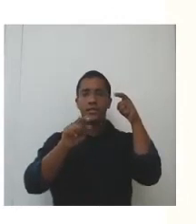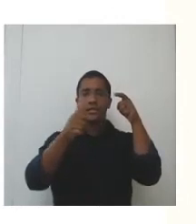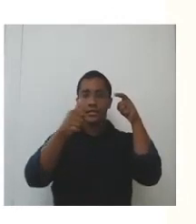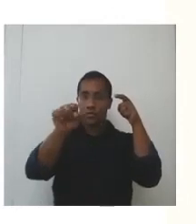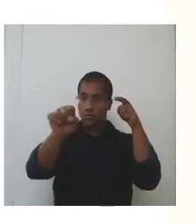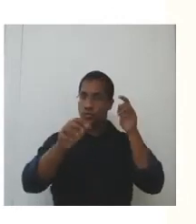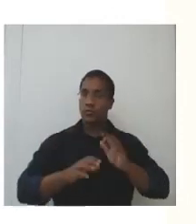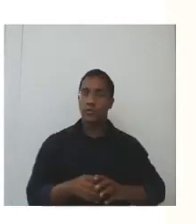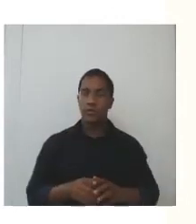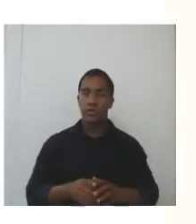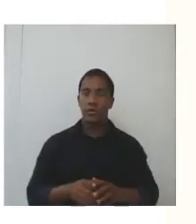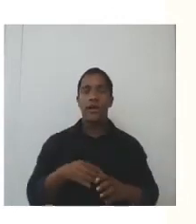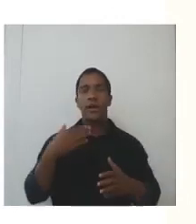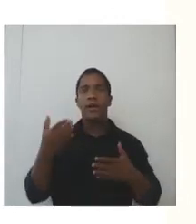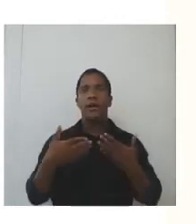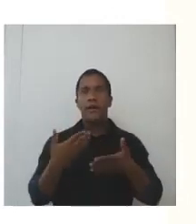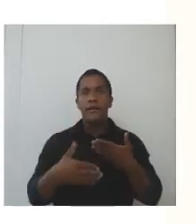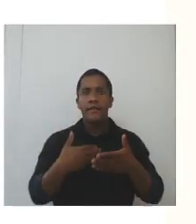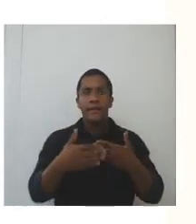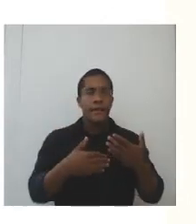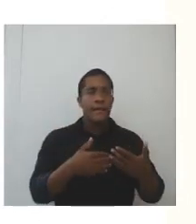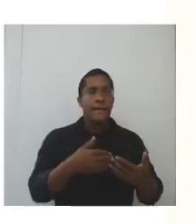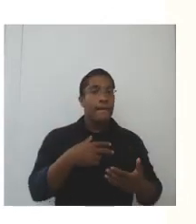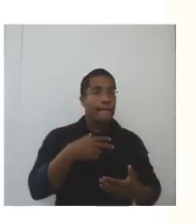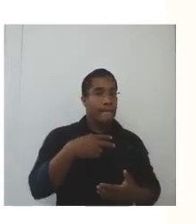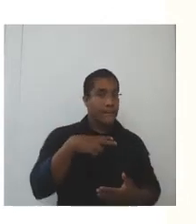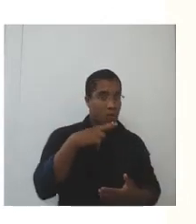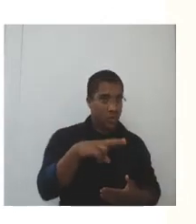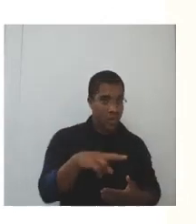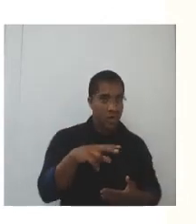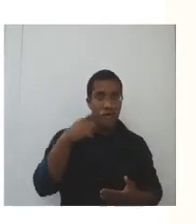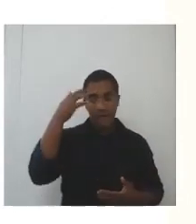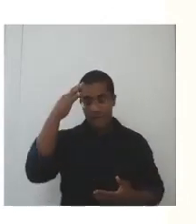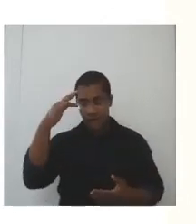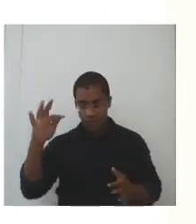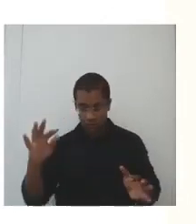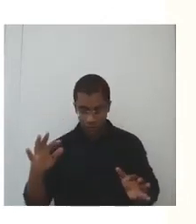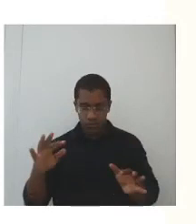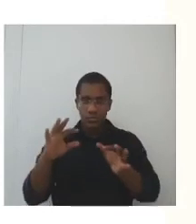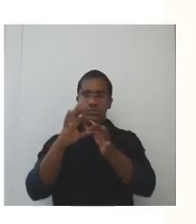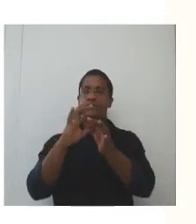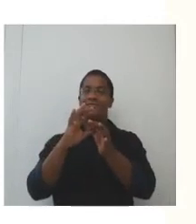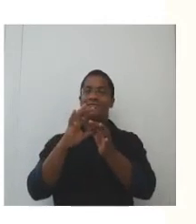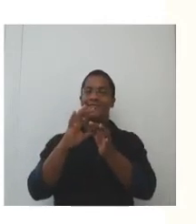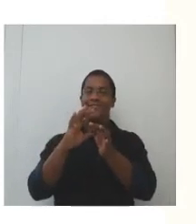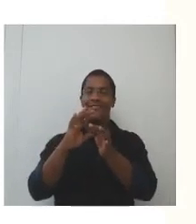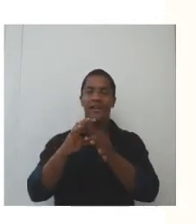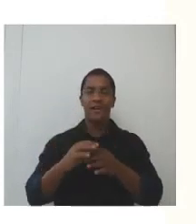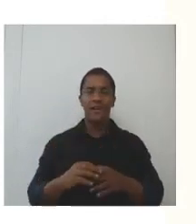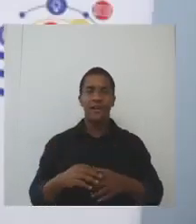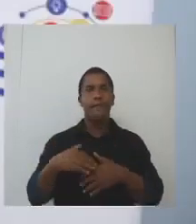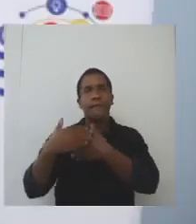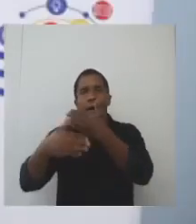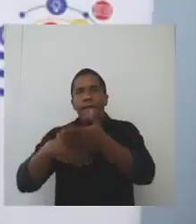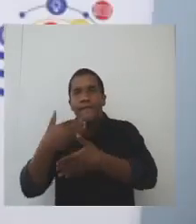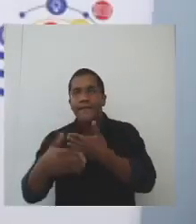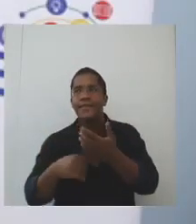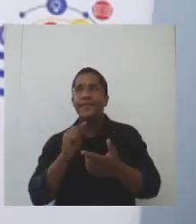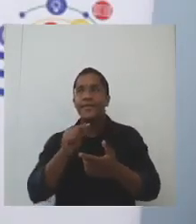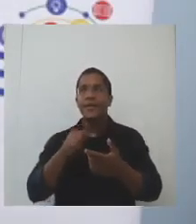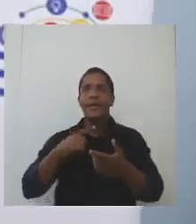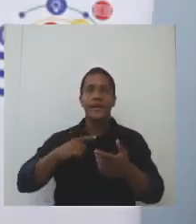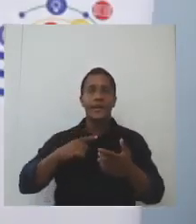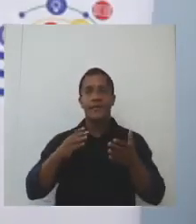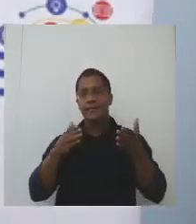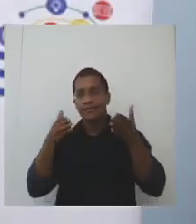absolutistas, Portugal faz as pazes com a França. É por isso que um dia nós vamos ter a chegada da missão artística